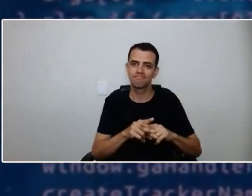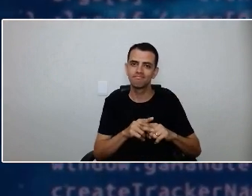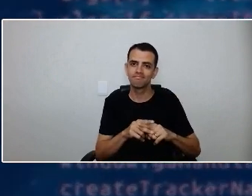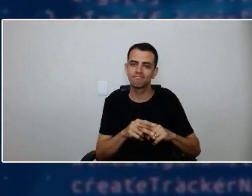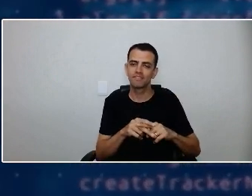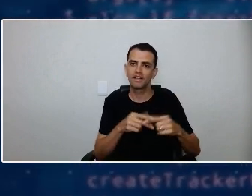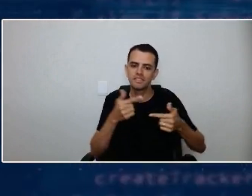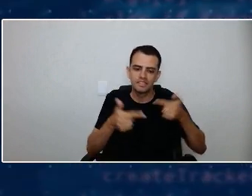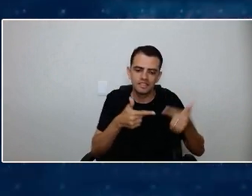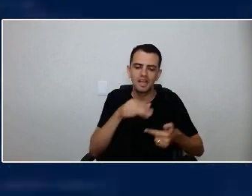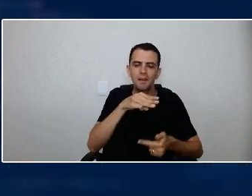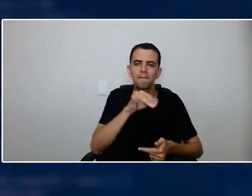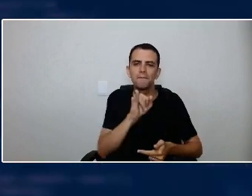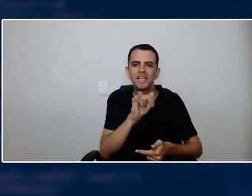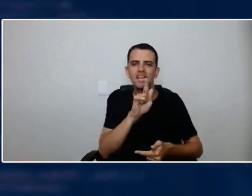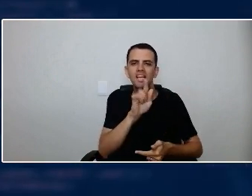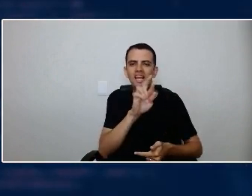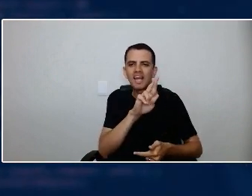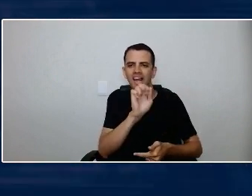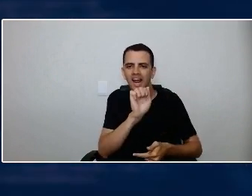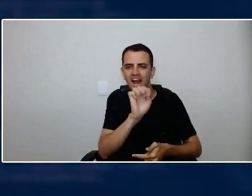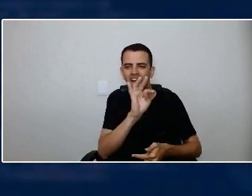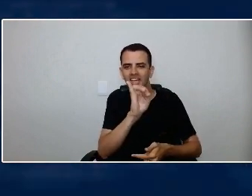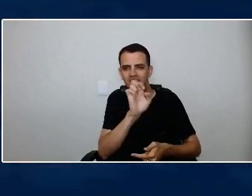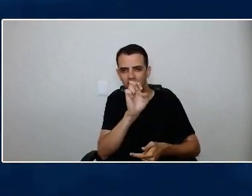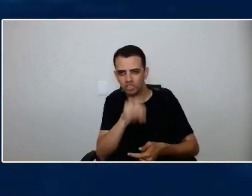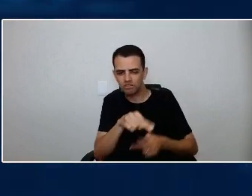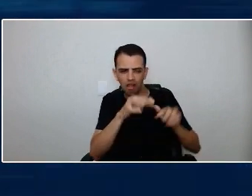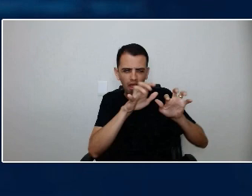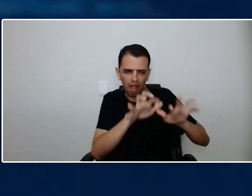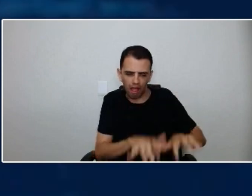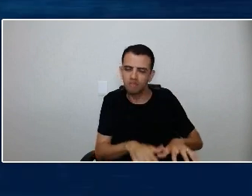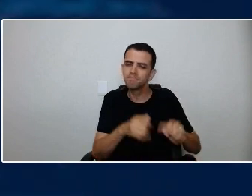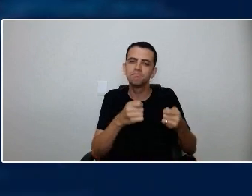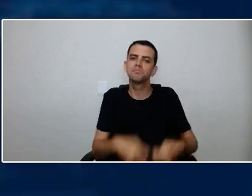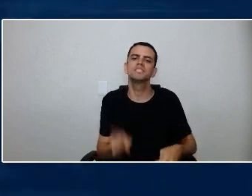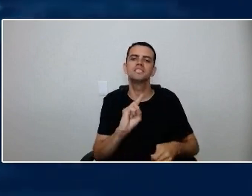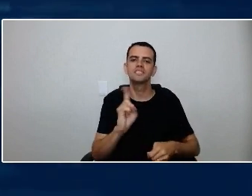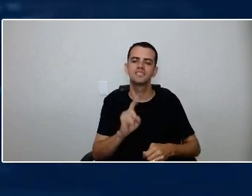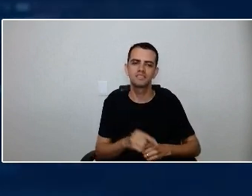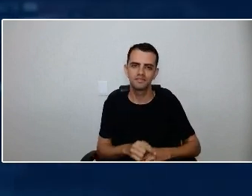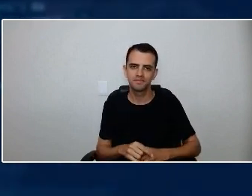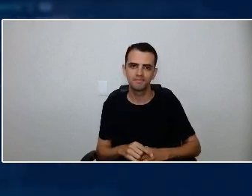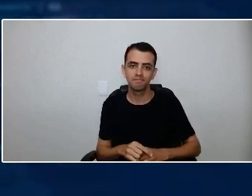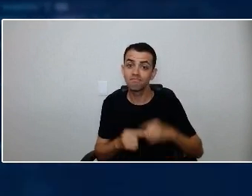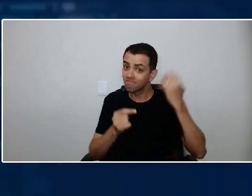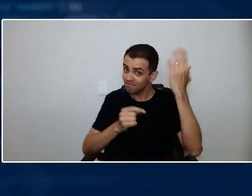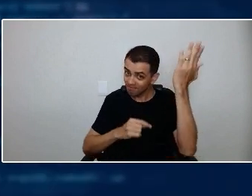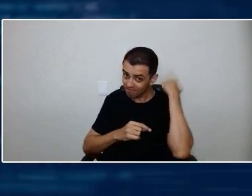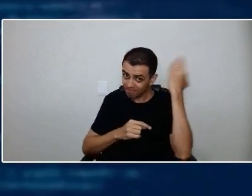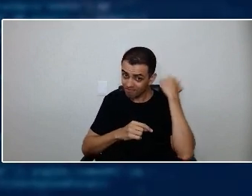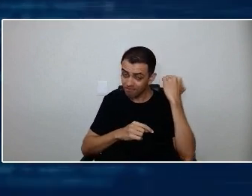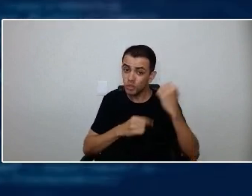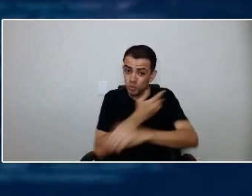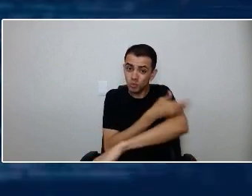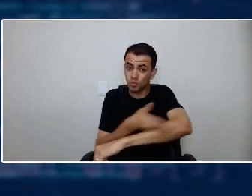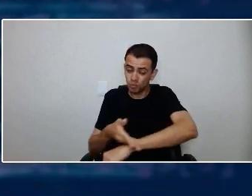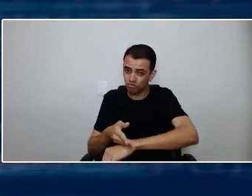e afins então basicamente antes a gente tinha literalmente esse esquema de